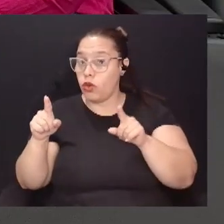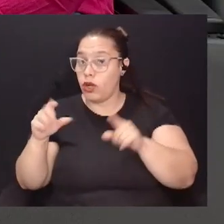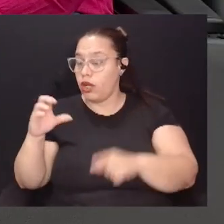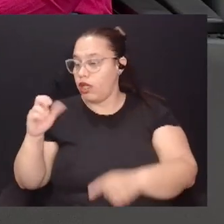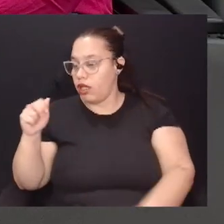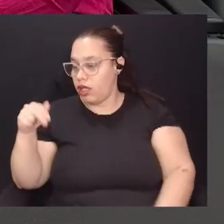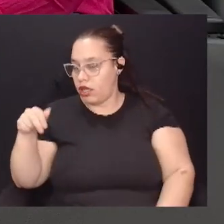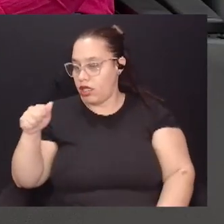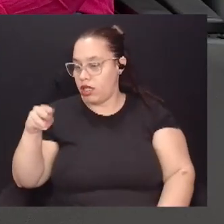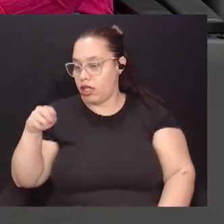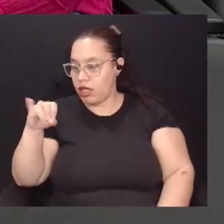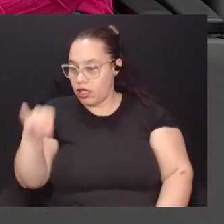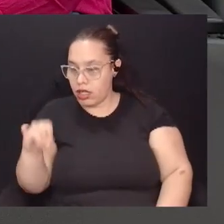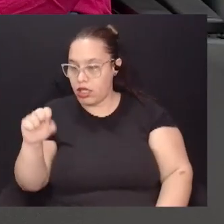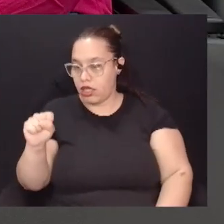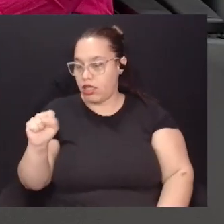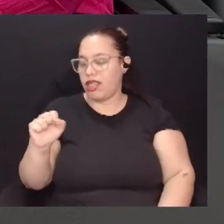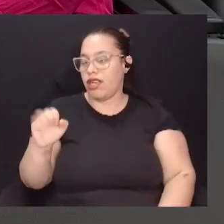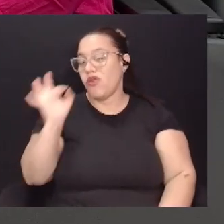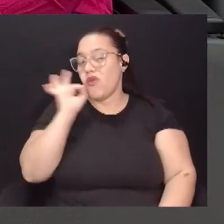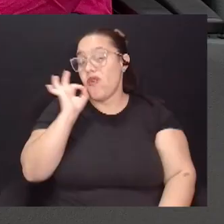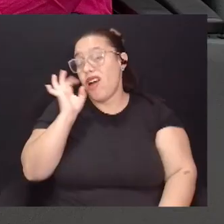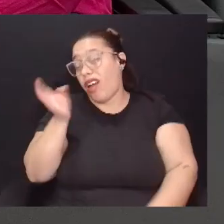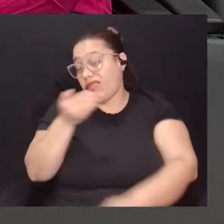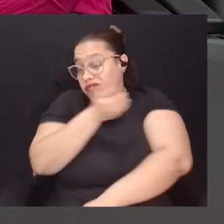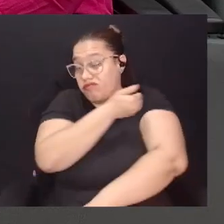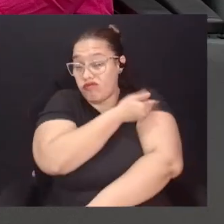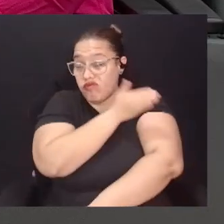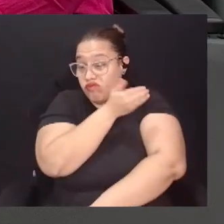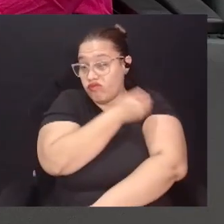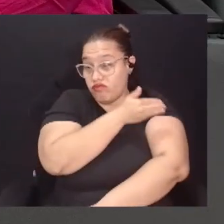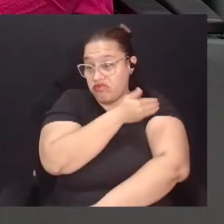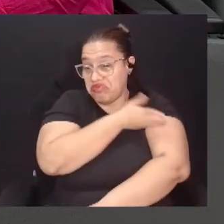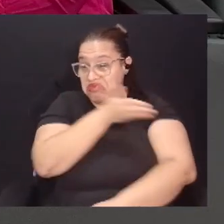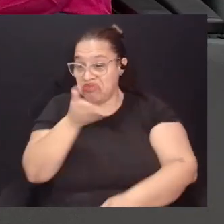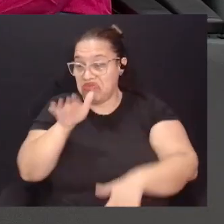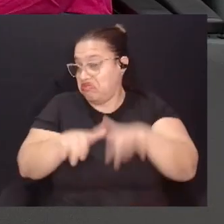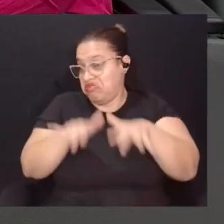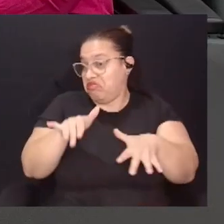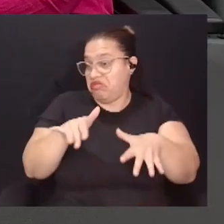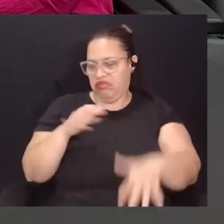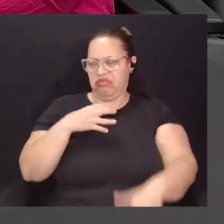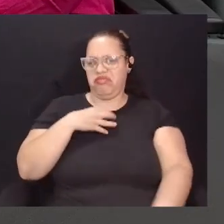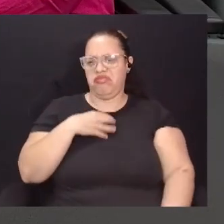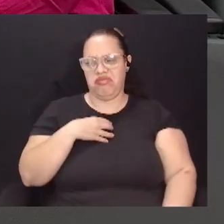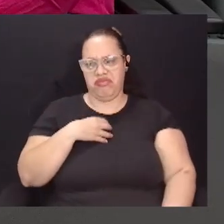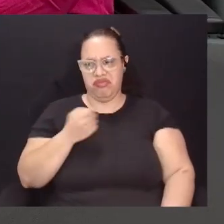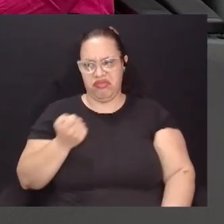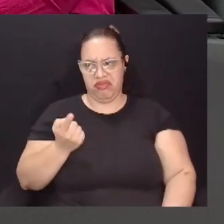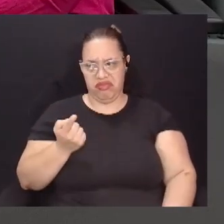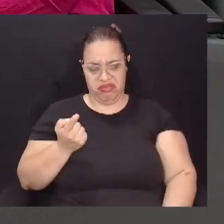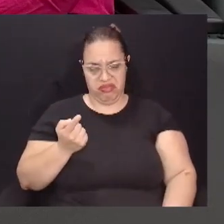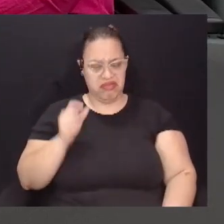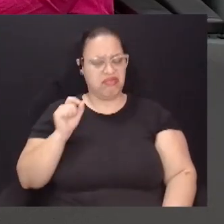do cannabis, que ainda é talvez um tabu ou até mesmo uma situação que muita gente ainda fica